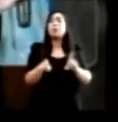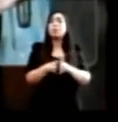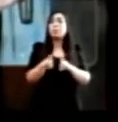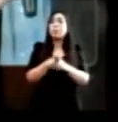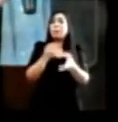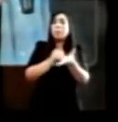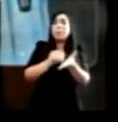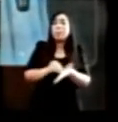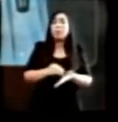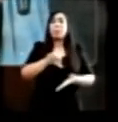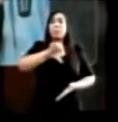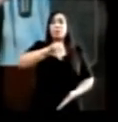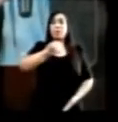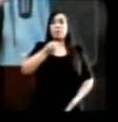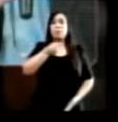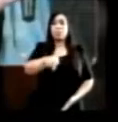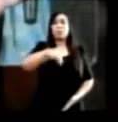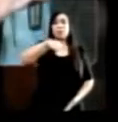notificados